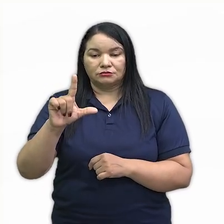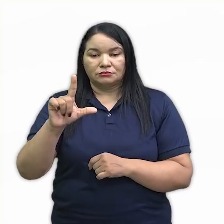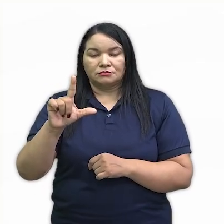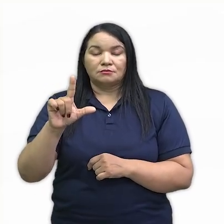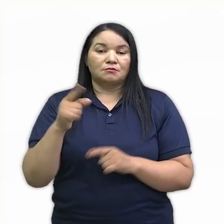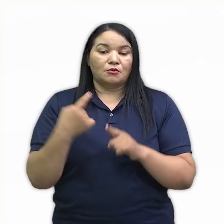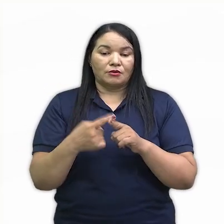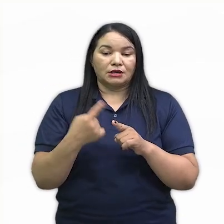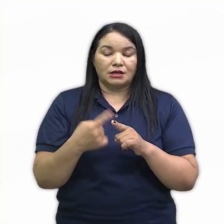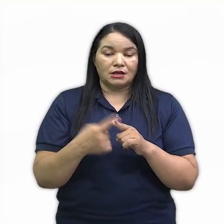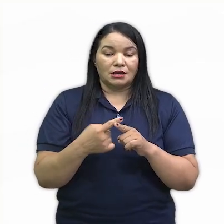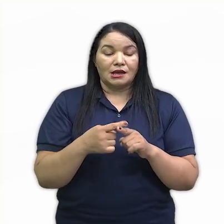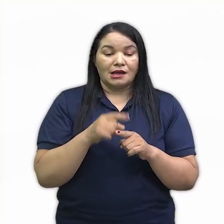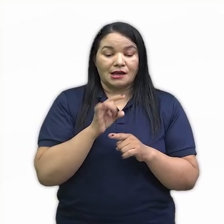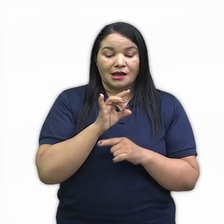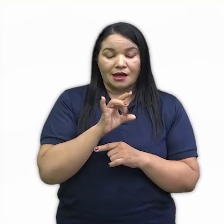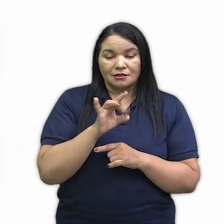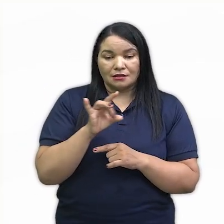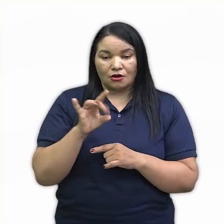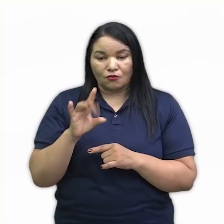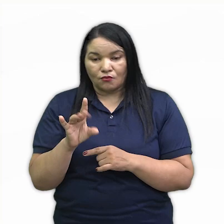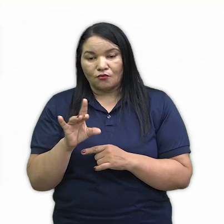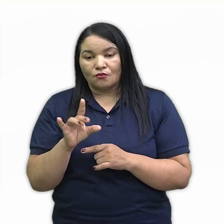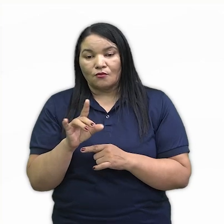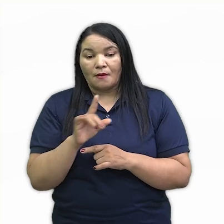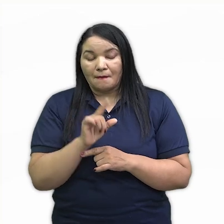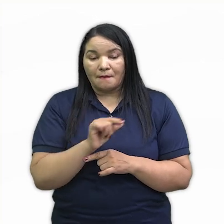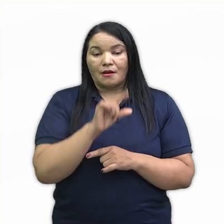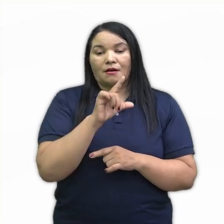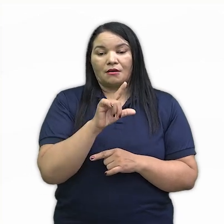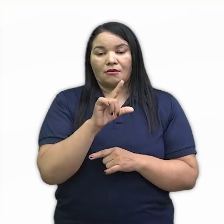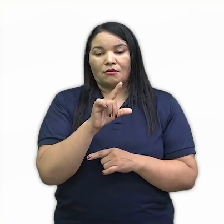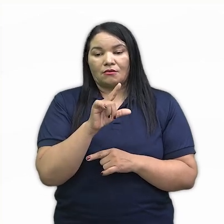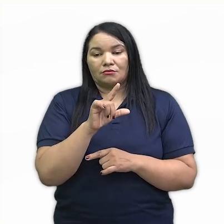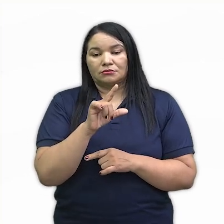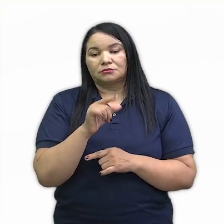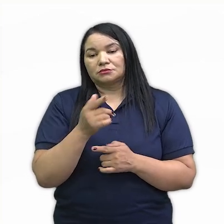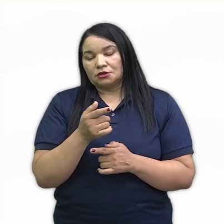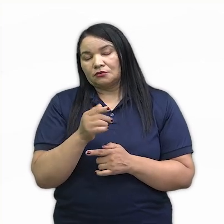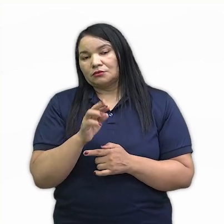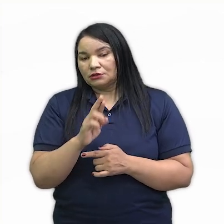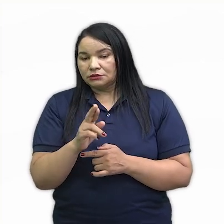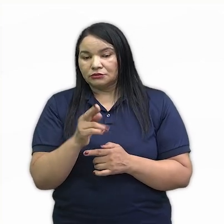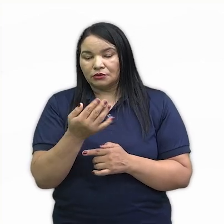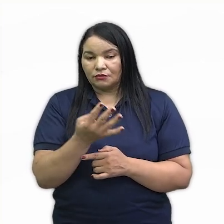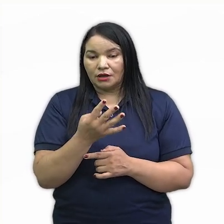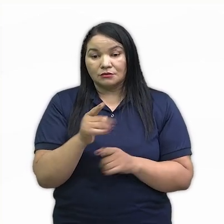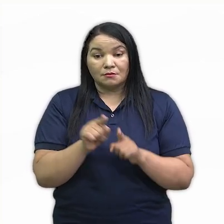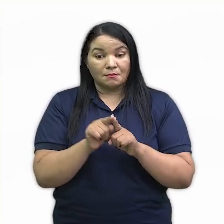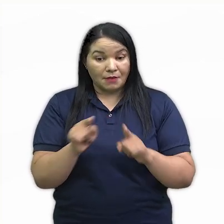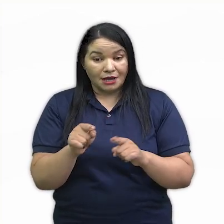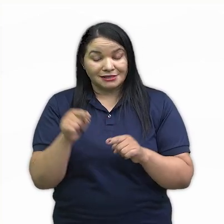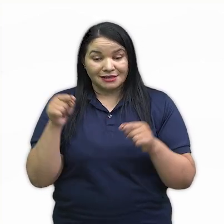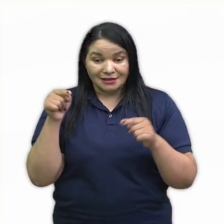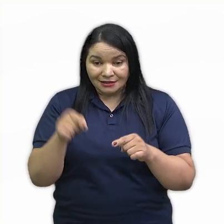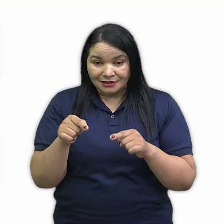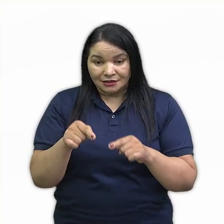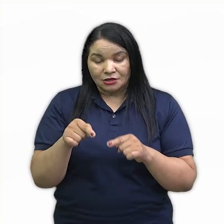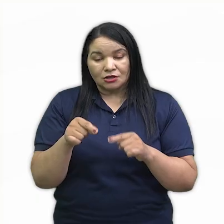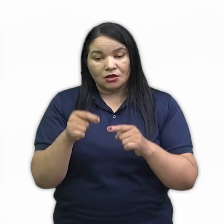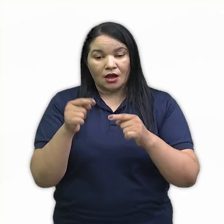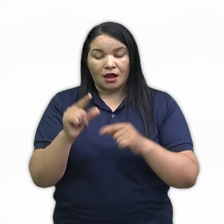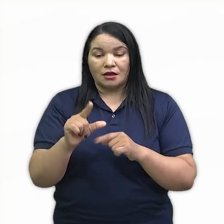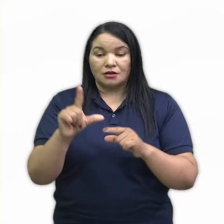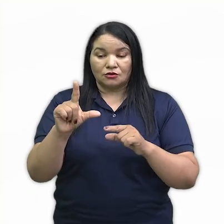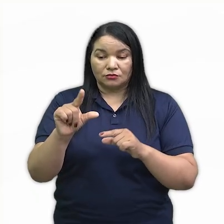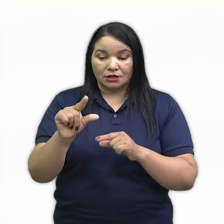elemento posterior seria maior do que o anterior, então a razão seria 4. Como os nossos elementos estão